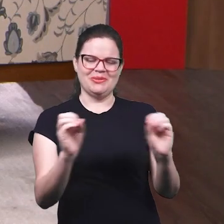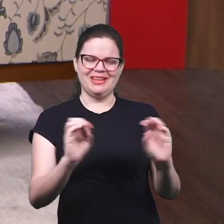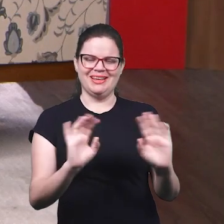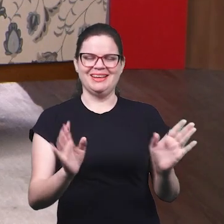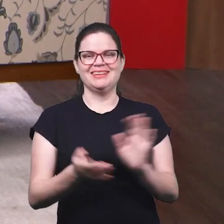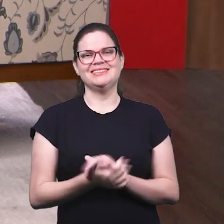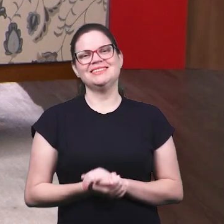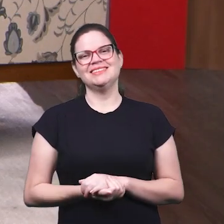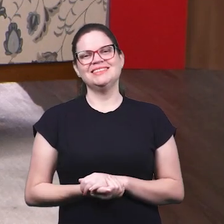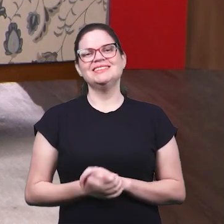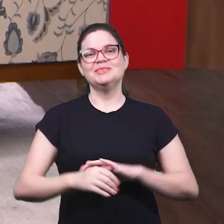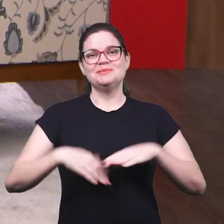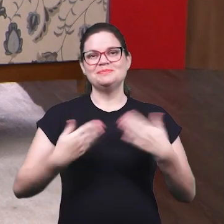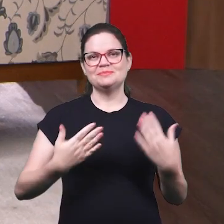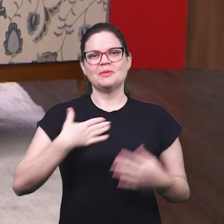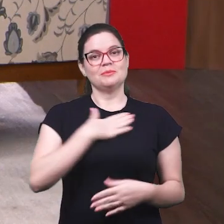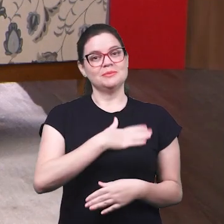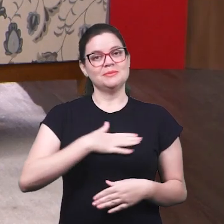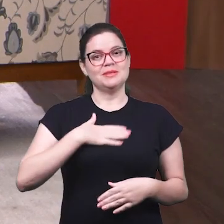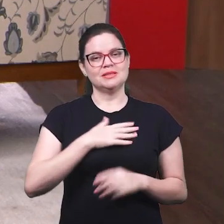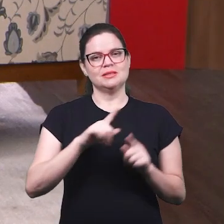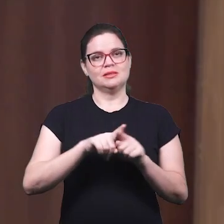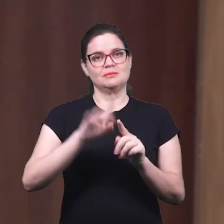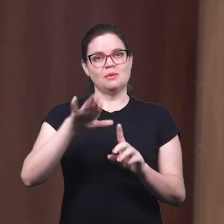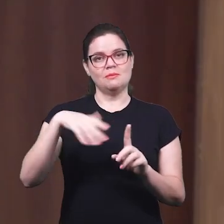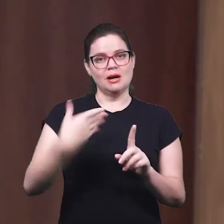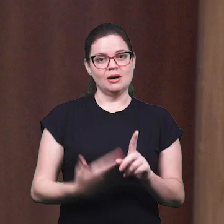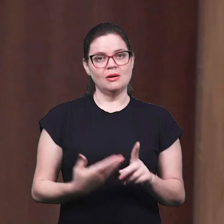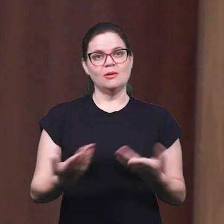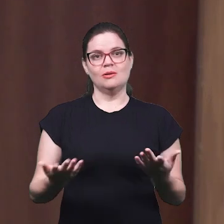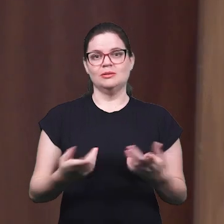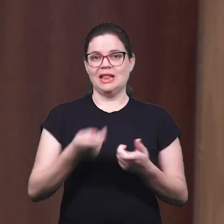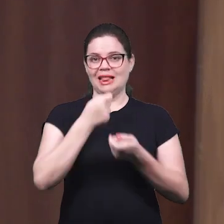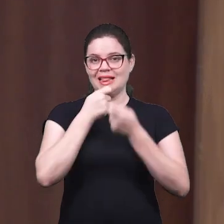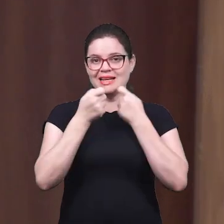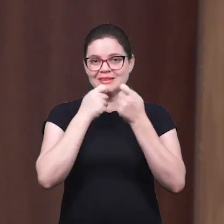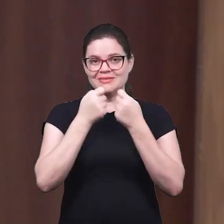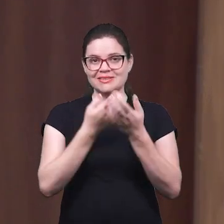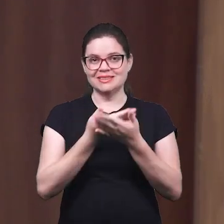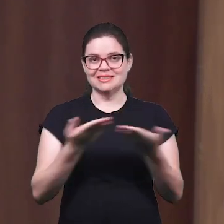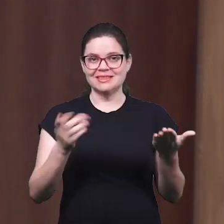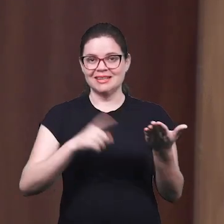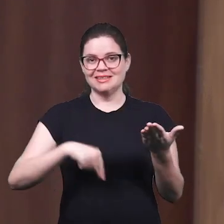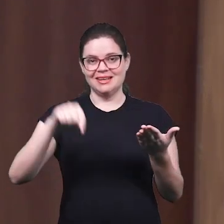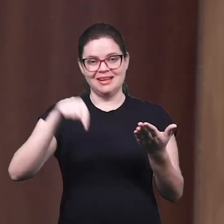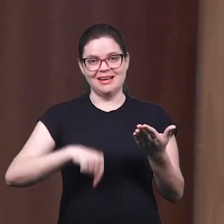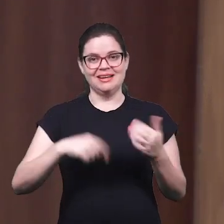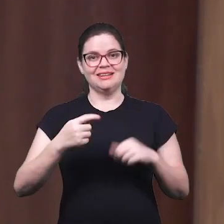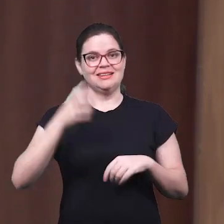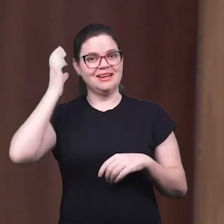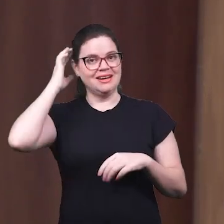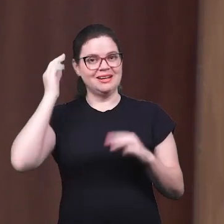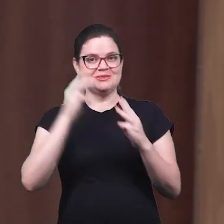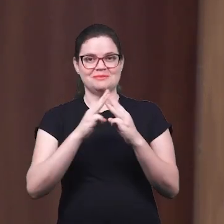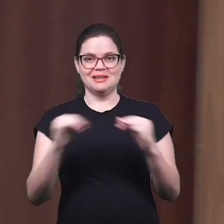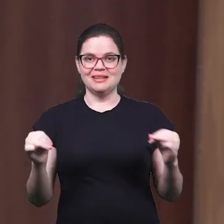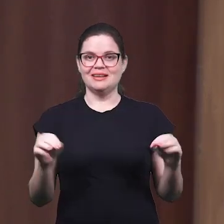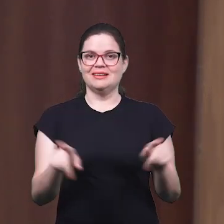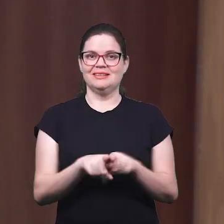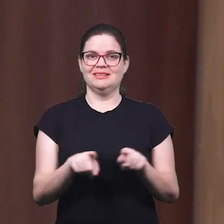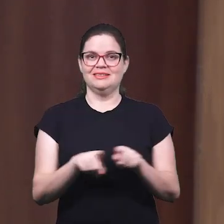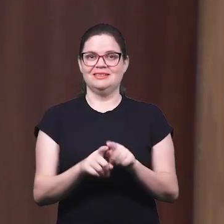Muito bom. Será um prazer muito grande, viu? E é uma honra ter entrevistado, né, pela rádio